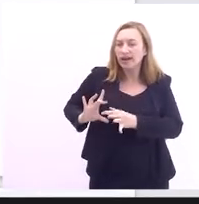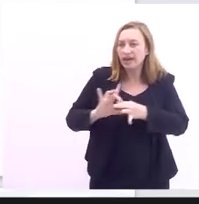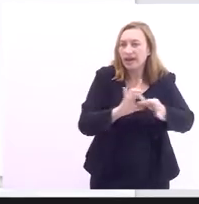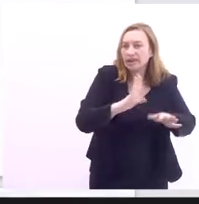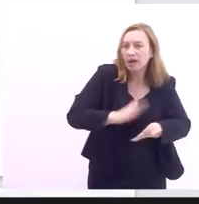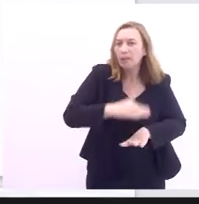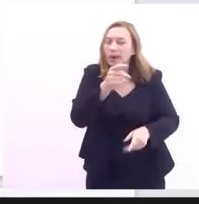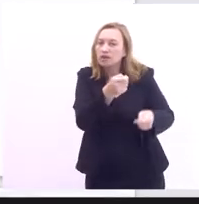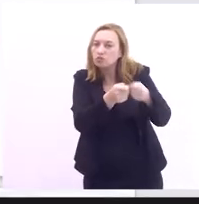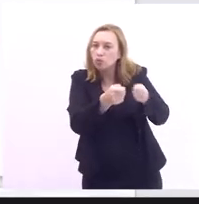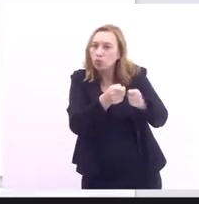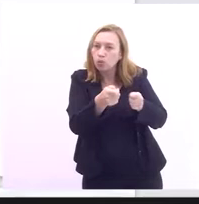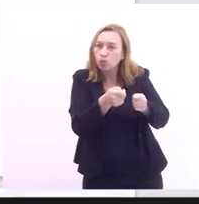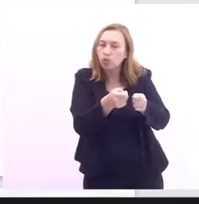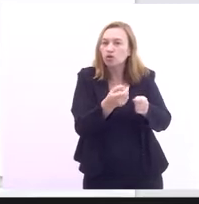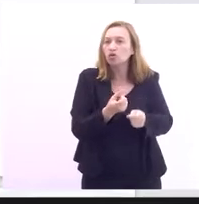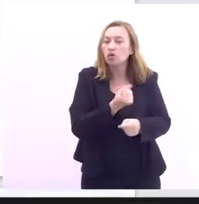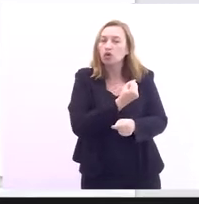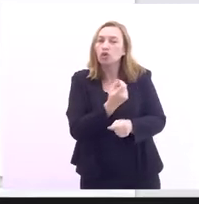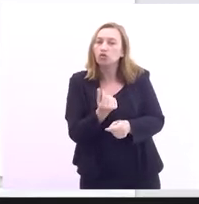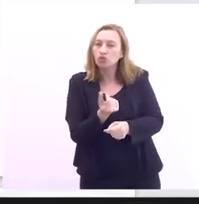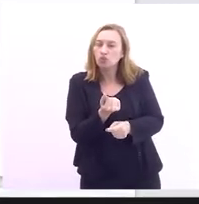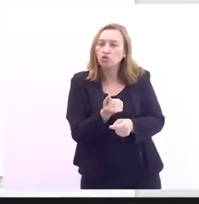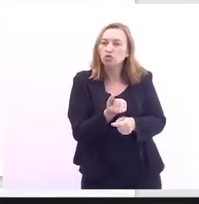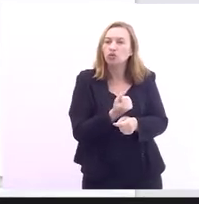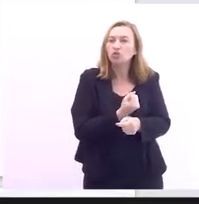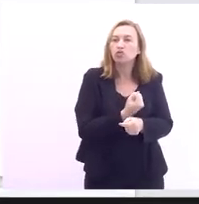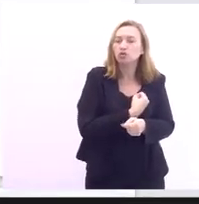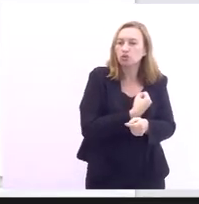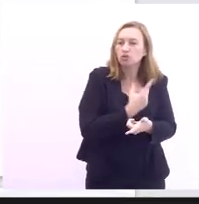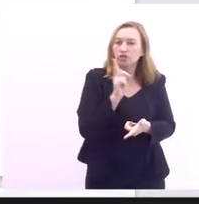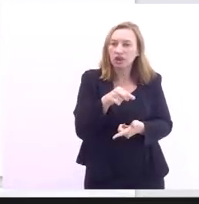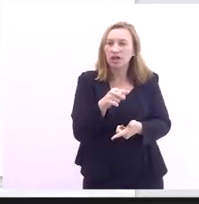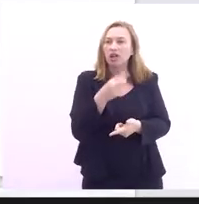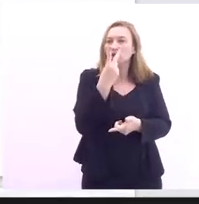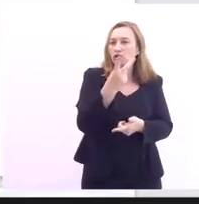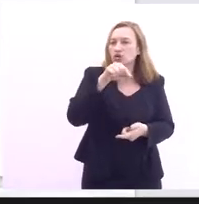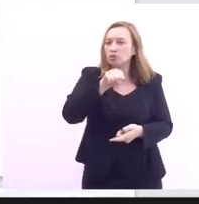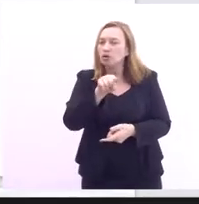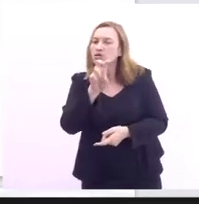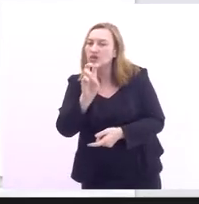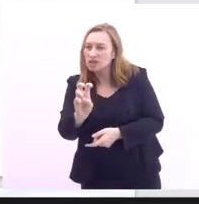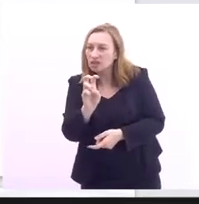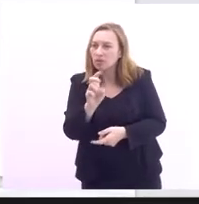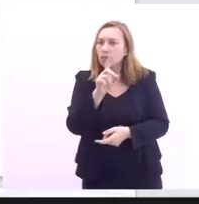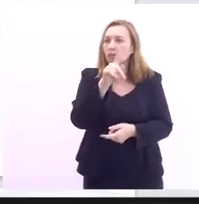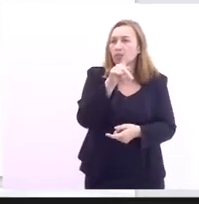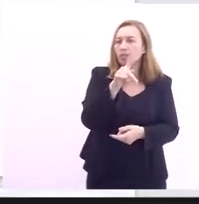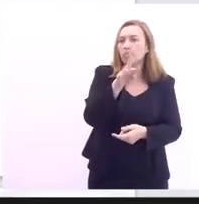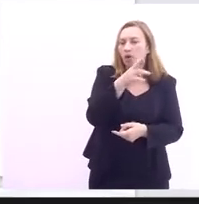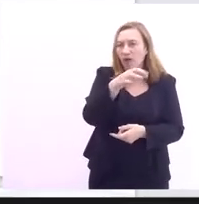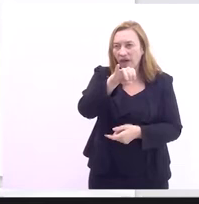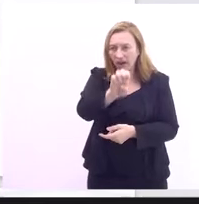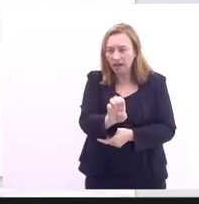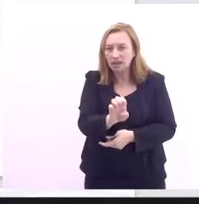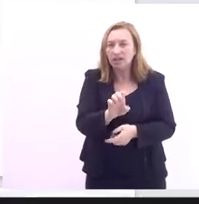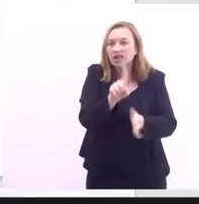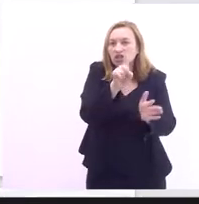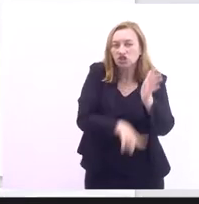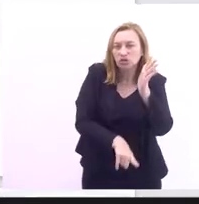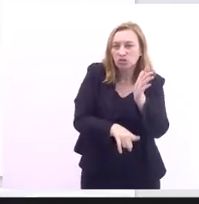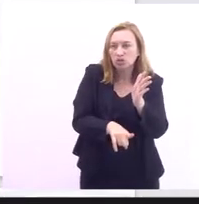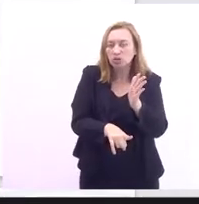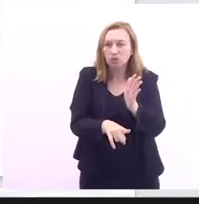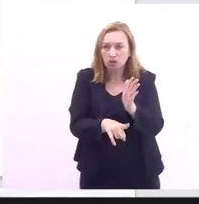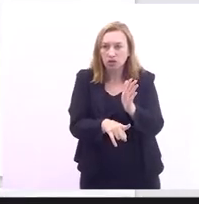ao reajuste tarifário, né? Que lá no submódulo 2.5 do PRORET, que regula a revisão tarifária